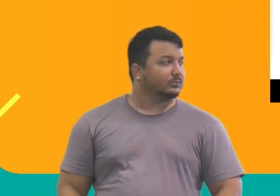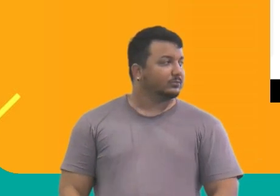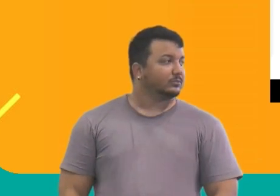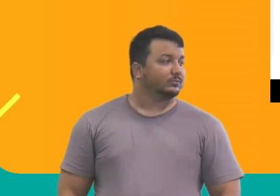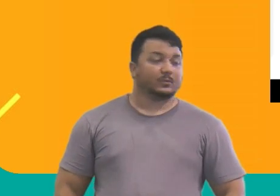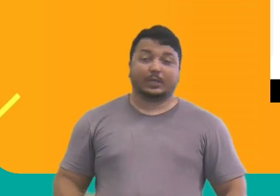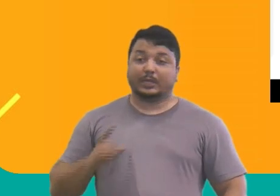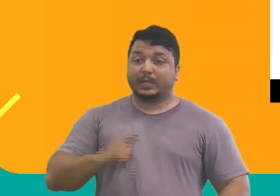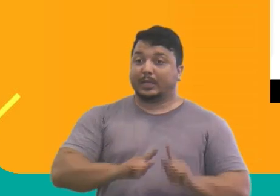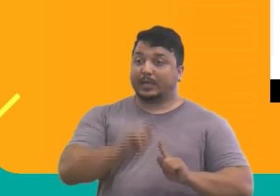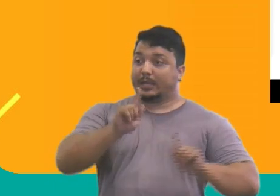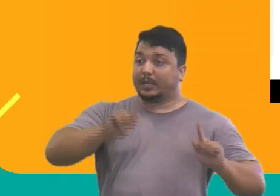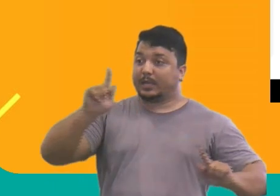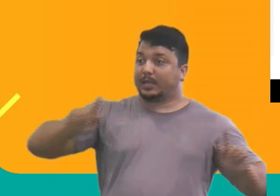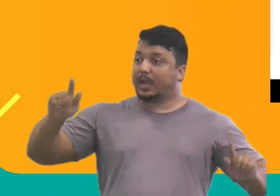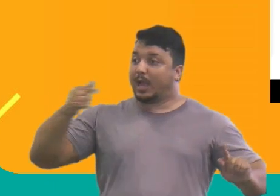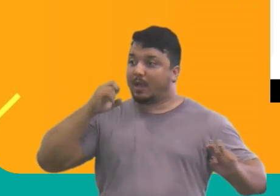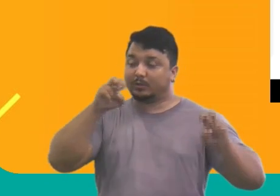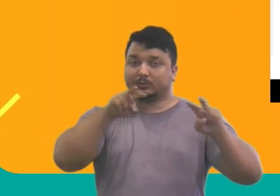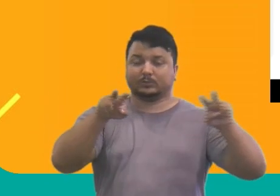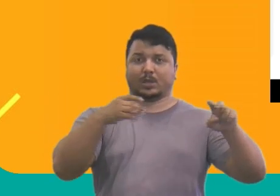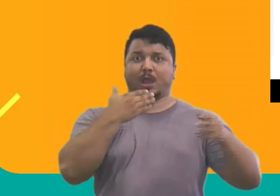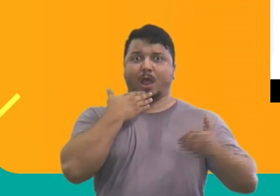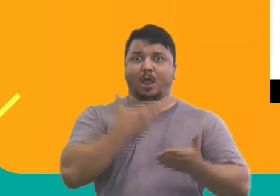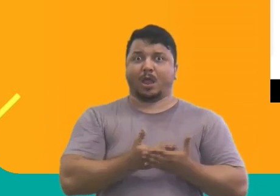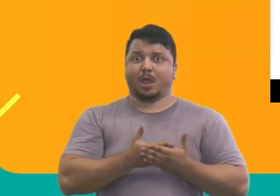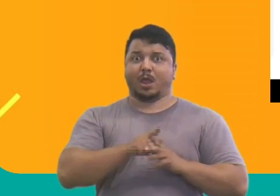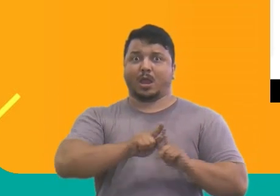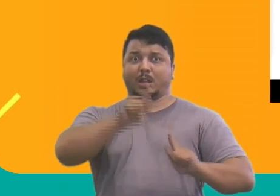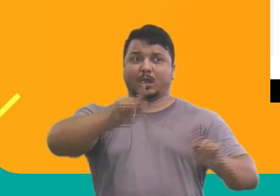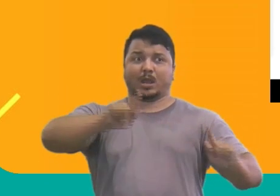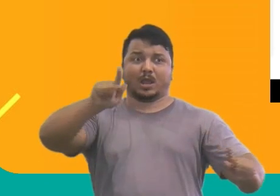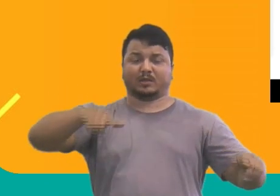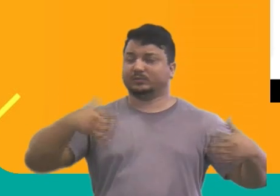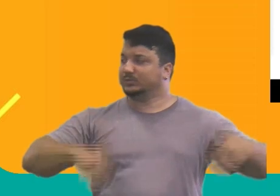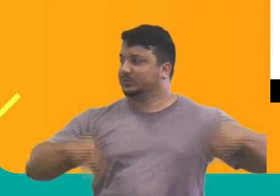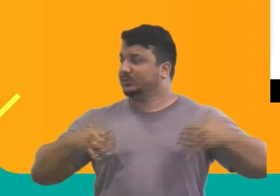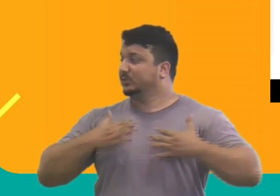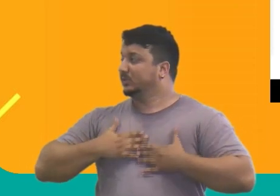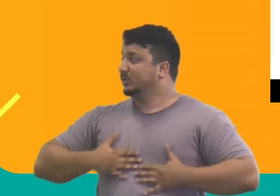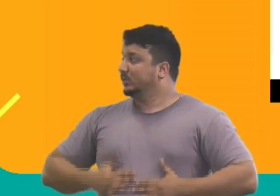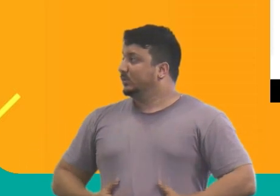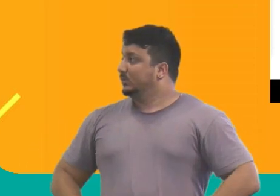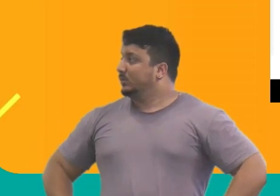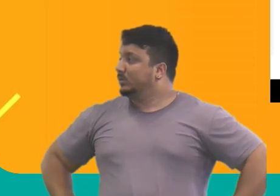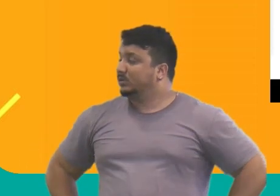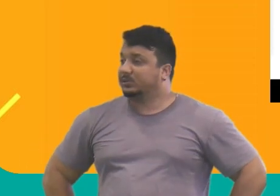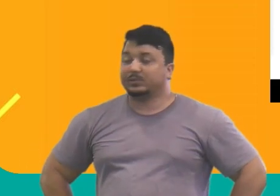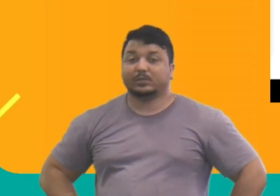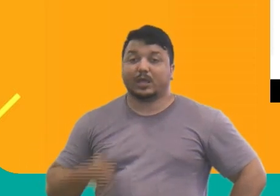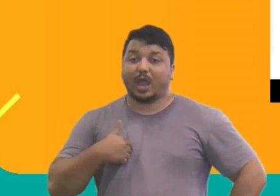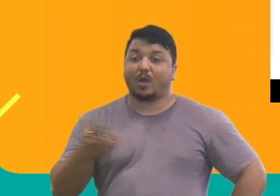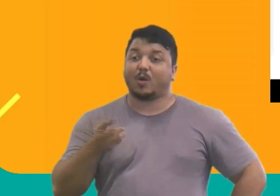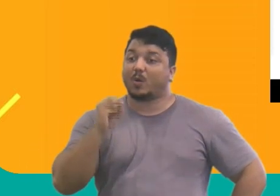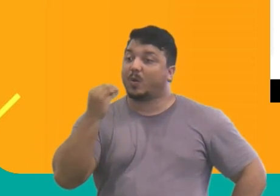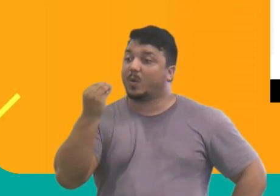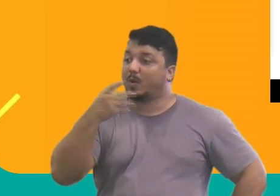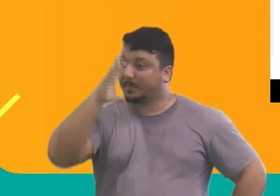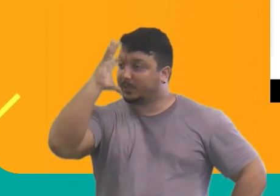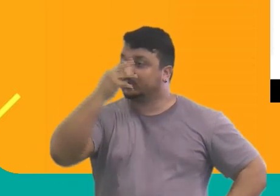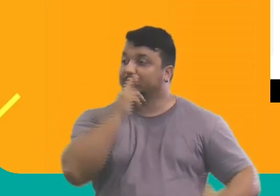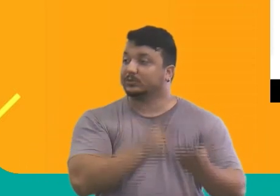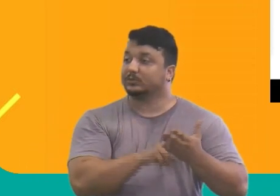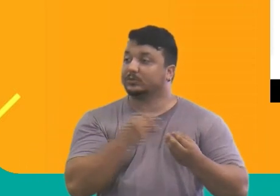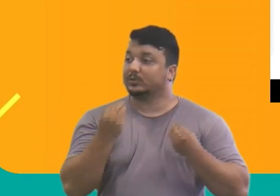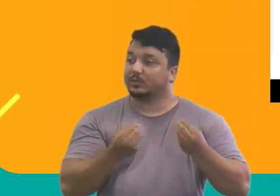O gráfico, aí, vixe, mulher, questão de gráfico, meu Deus. E agora? Menino, parece que